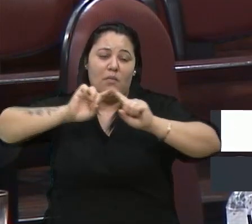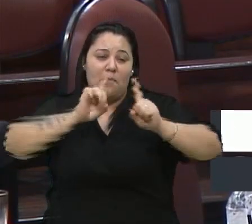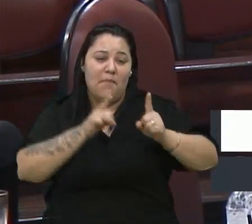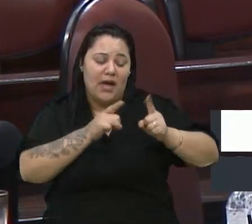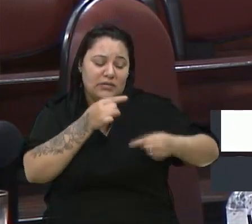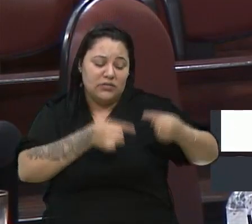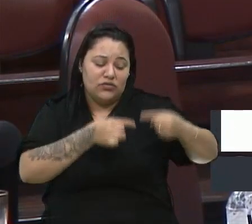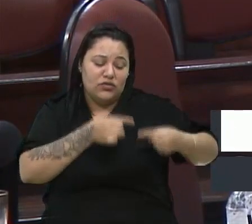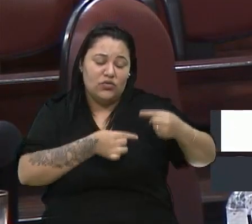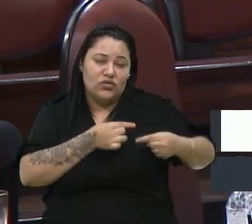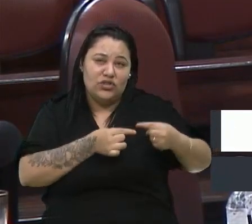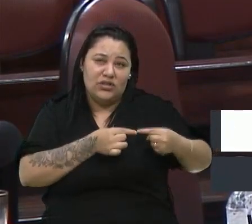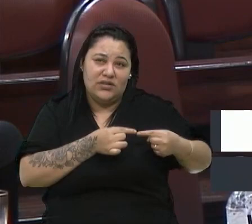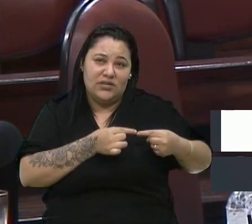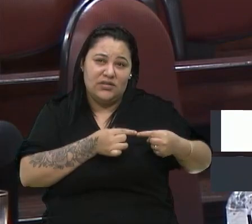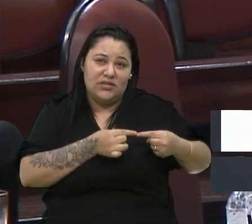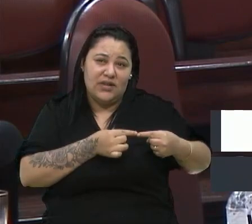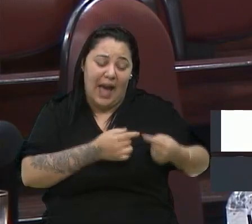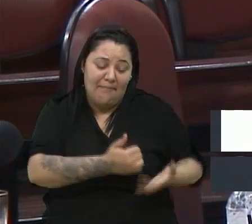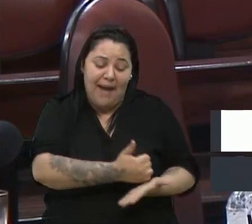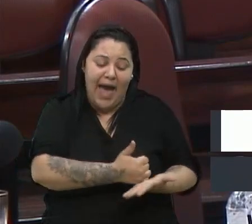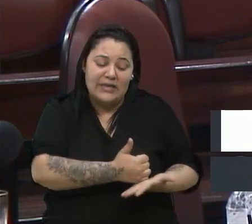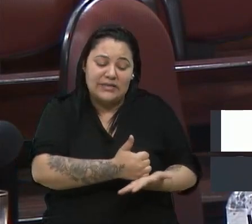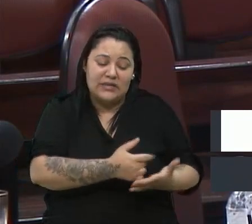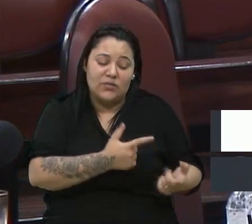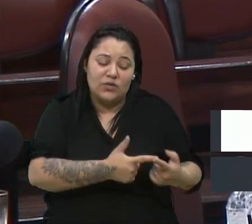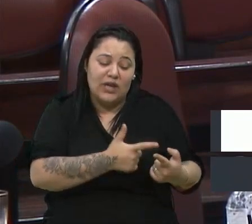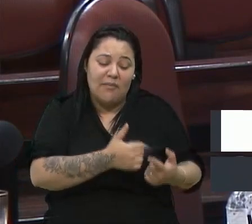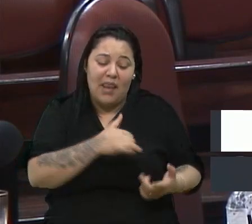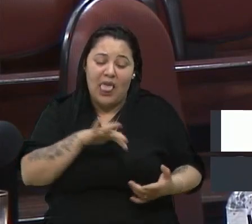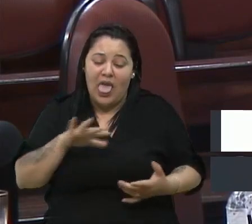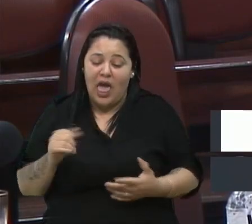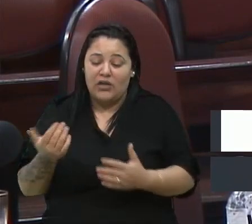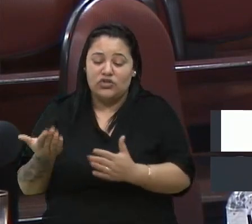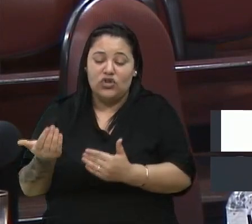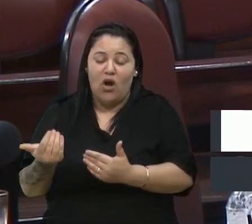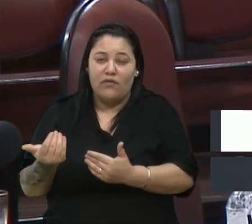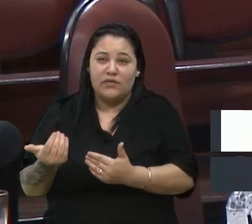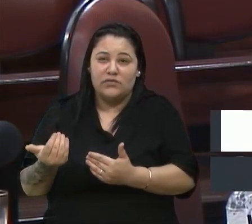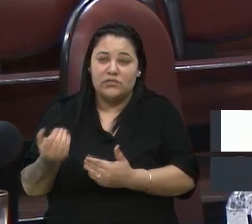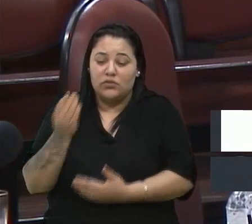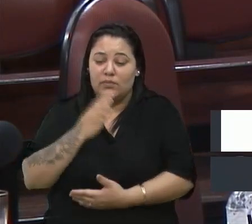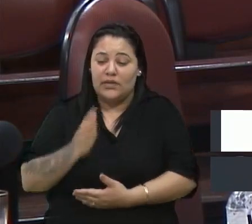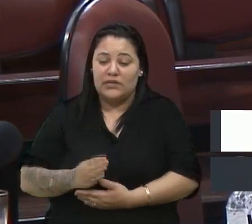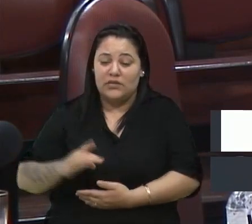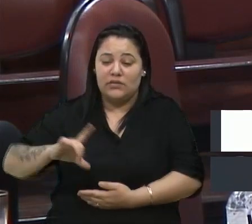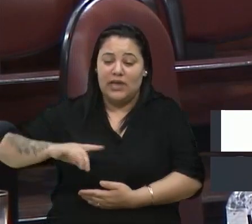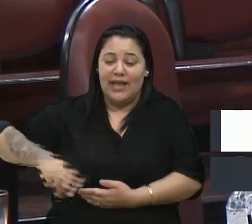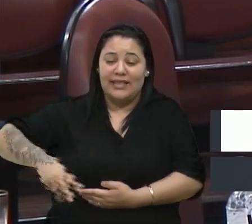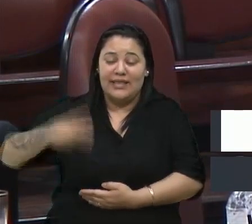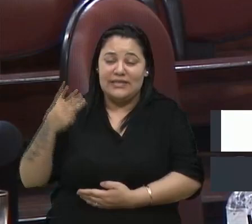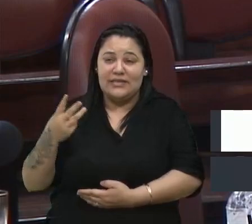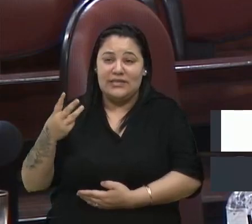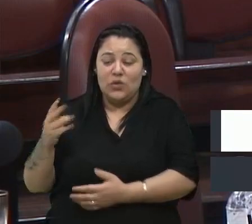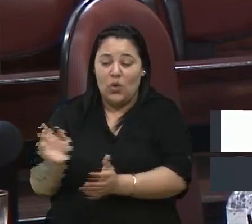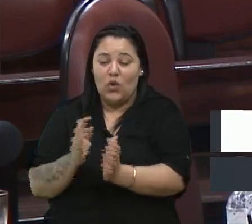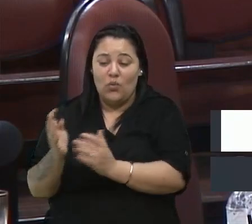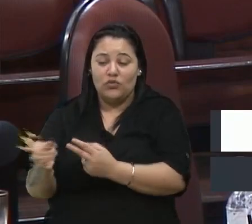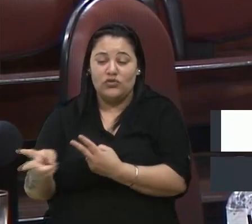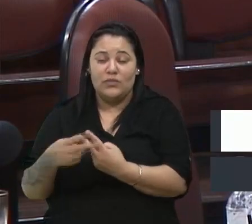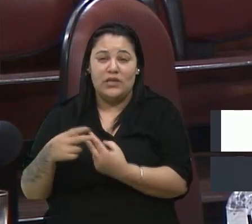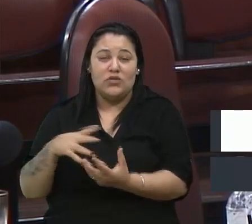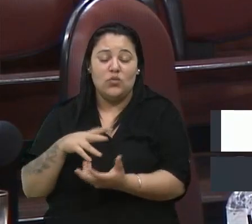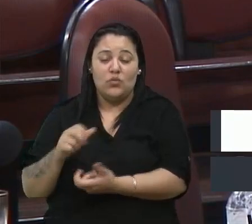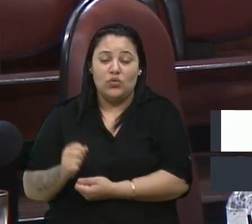isso. Porque milhares de jovens, o Brasil tem a terceira população carcerária mais alta do mundo, e